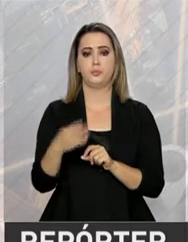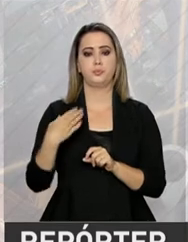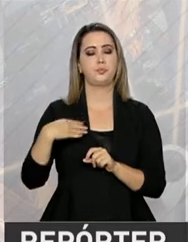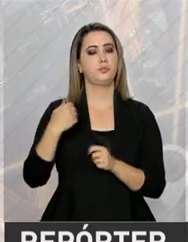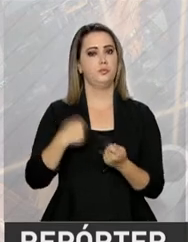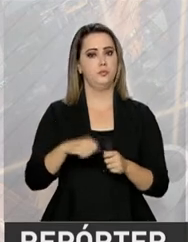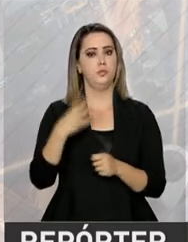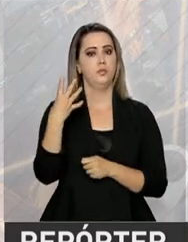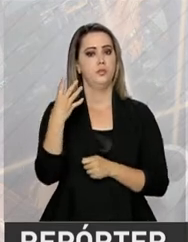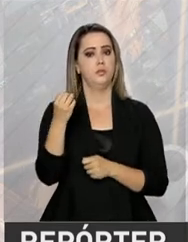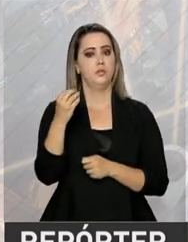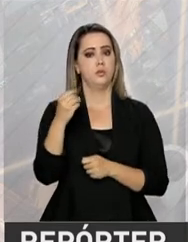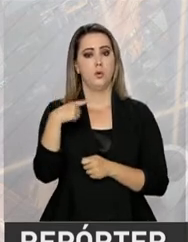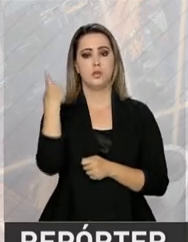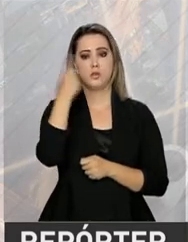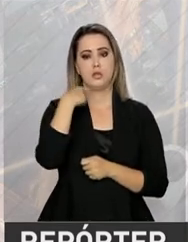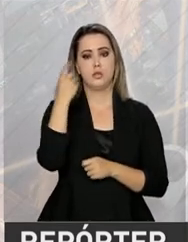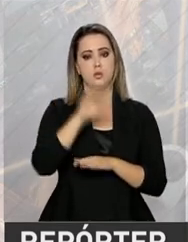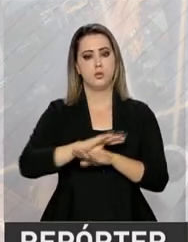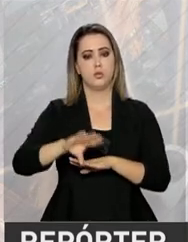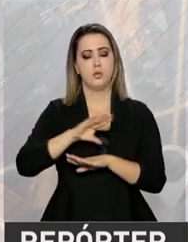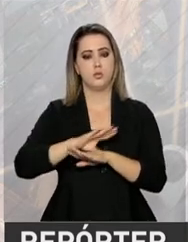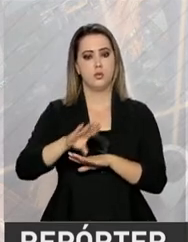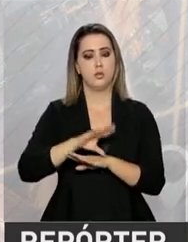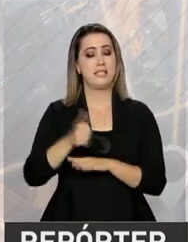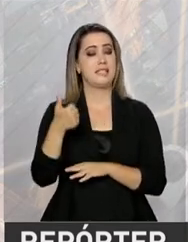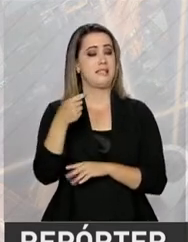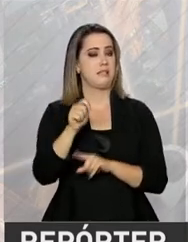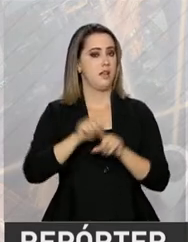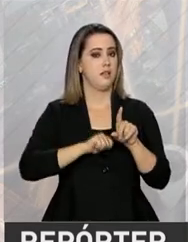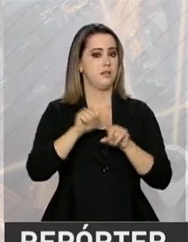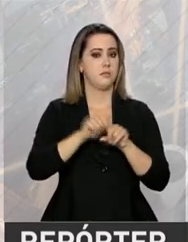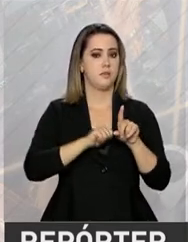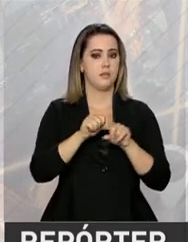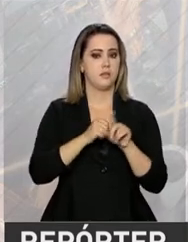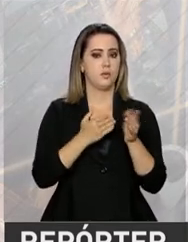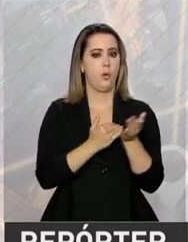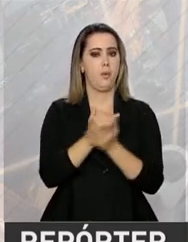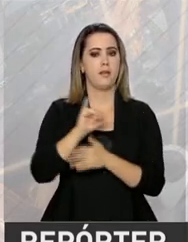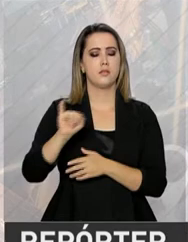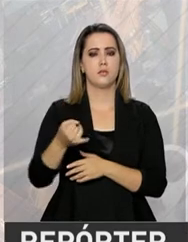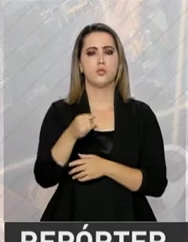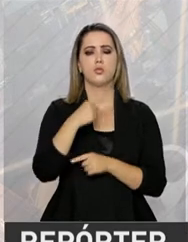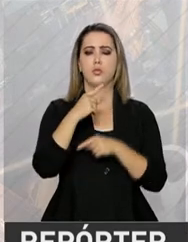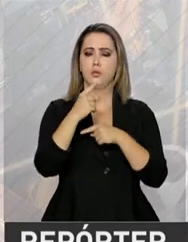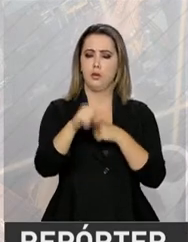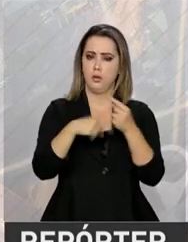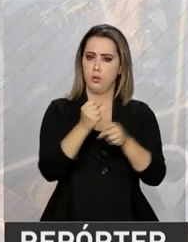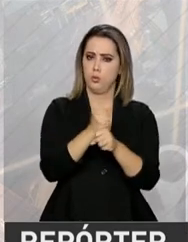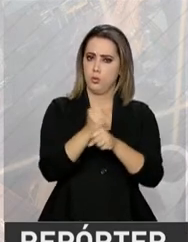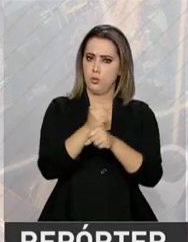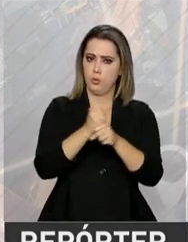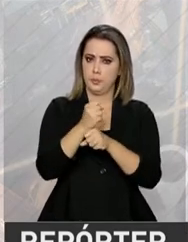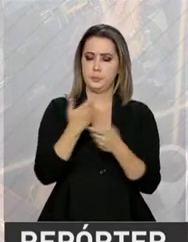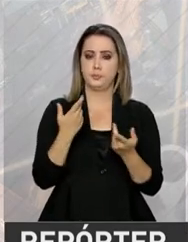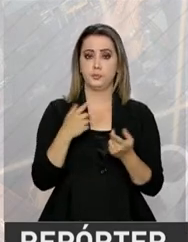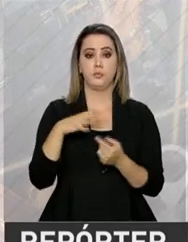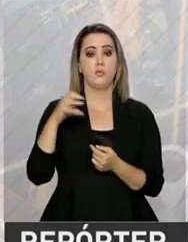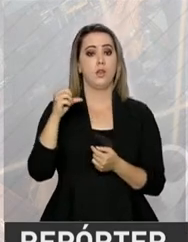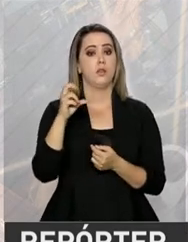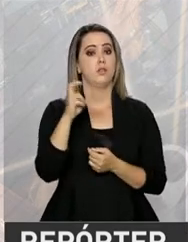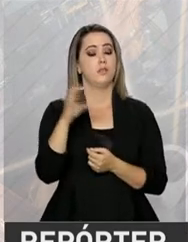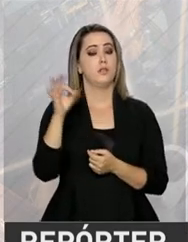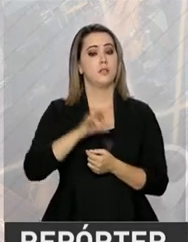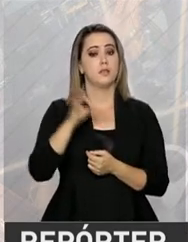ter 400 horas de curso divididas em dez meses a partir de janeiro do ano que vem 95%